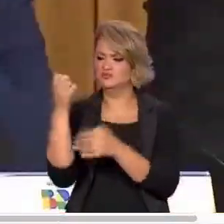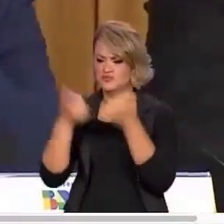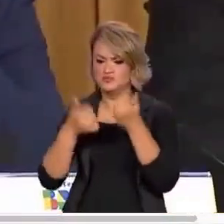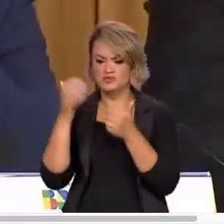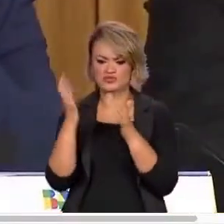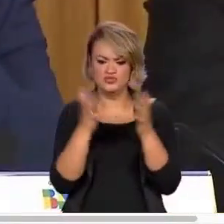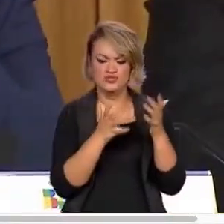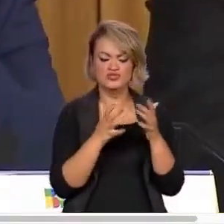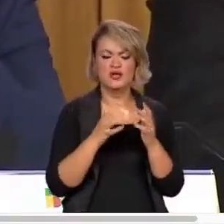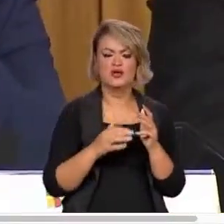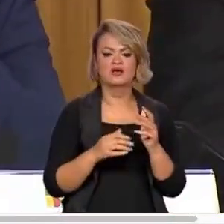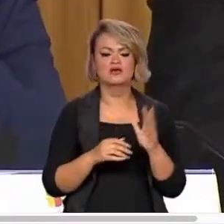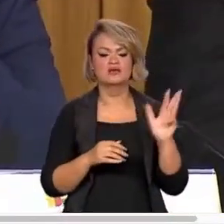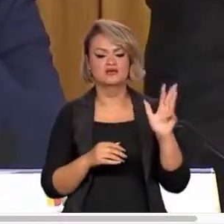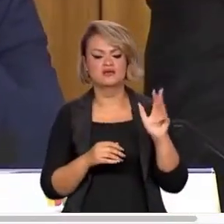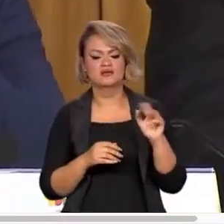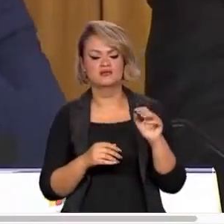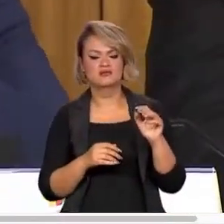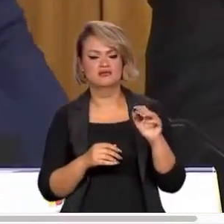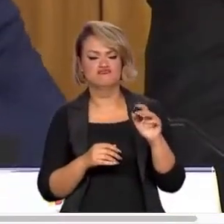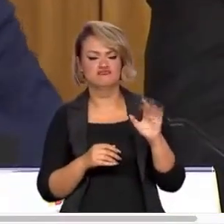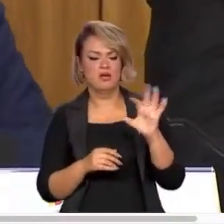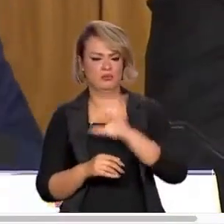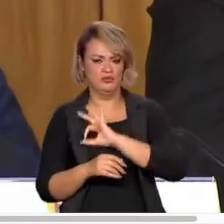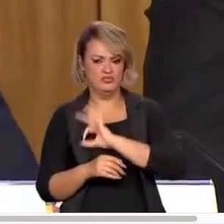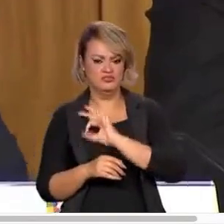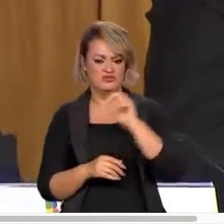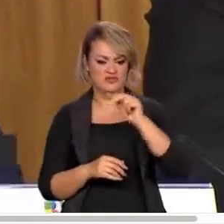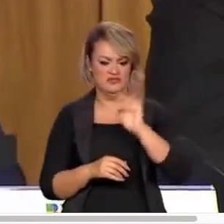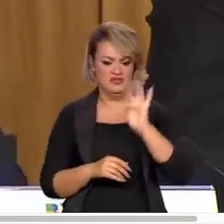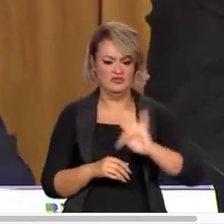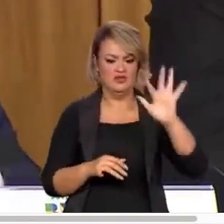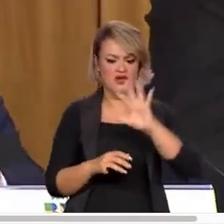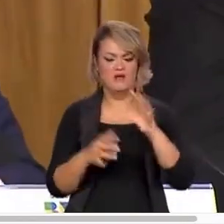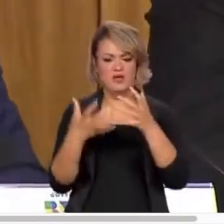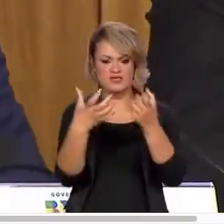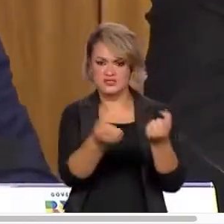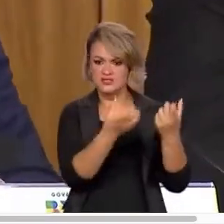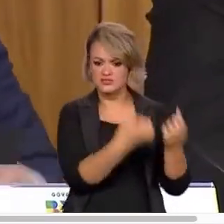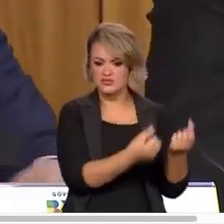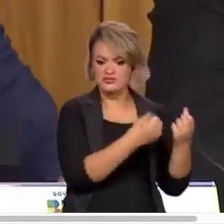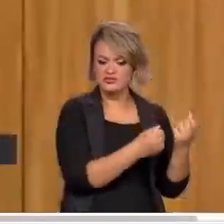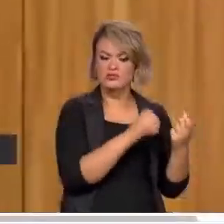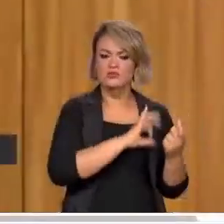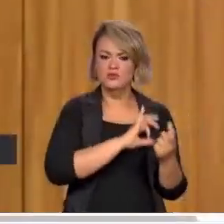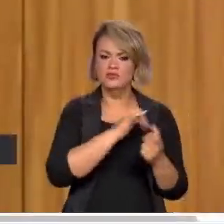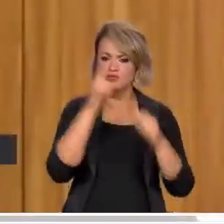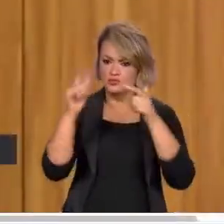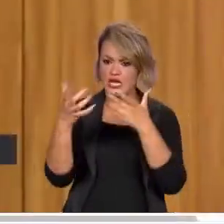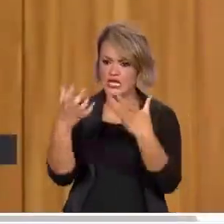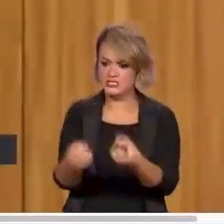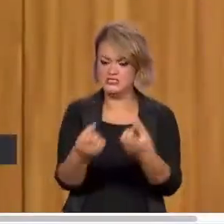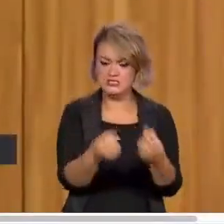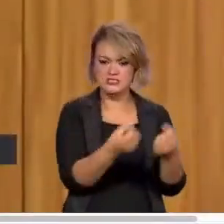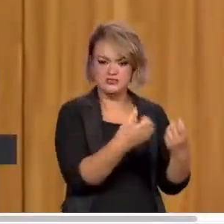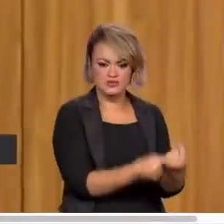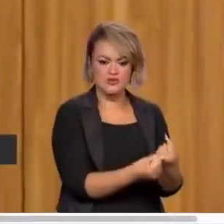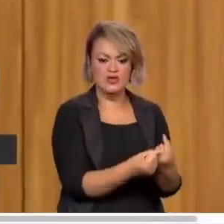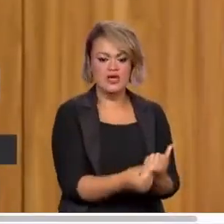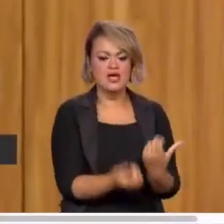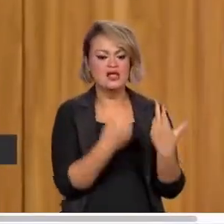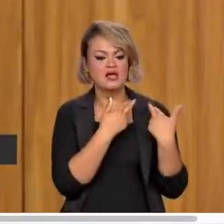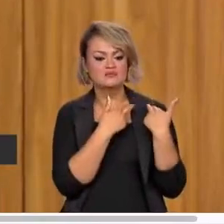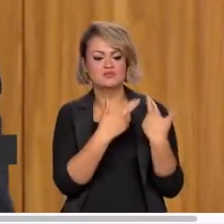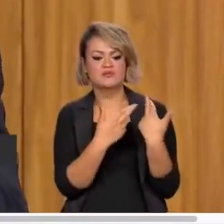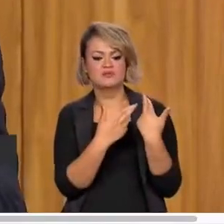e que a polícia federal e a Polícia Civil tem adotado e todas as demais polícias são responsáveis